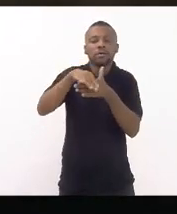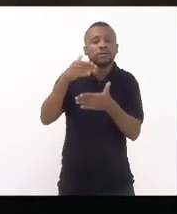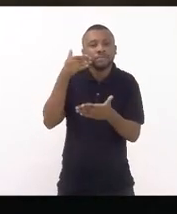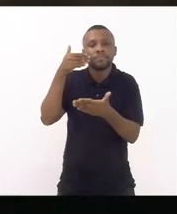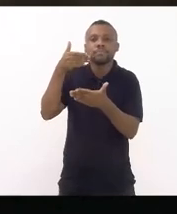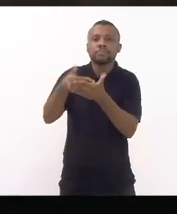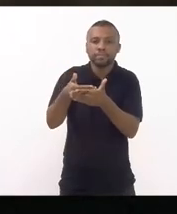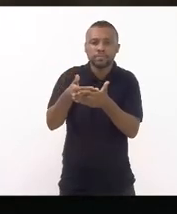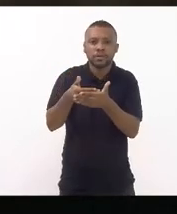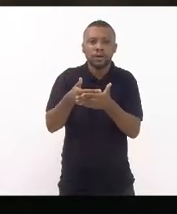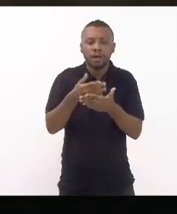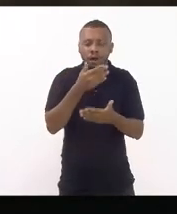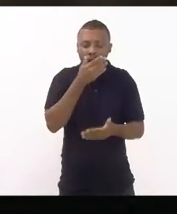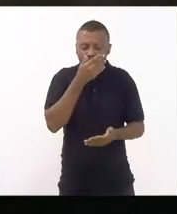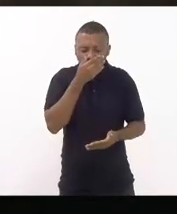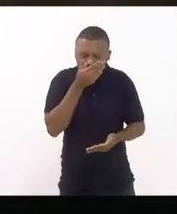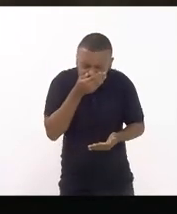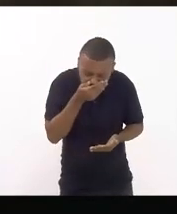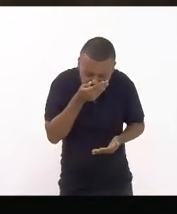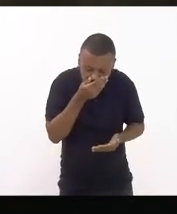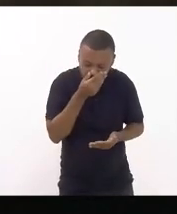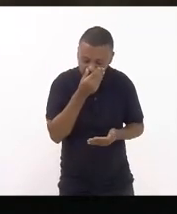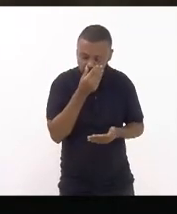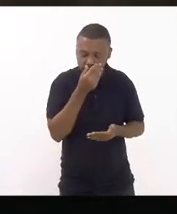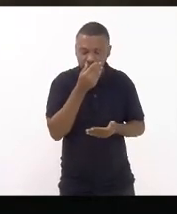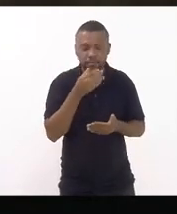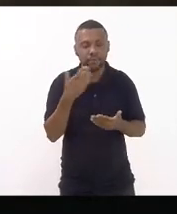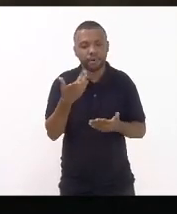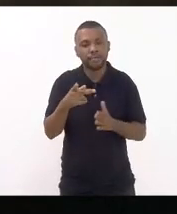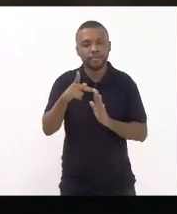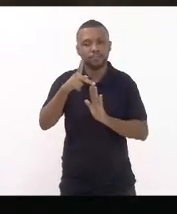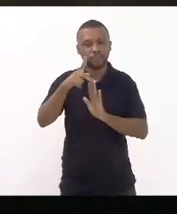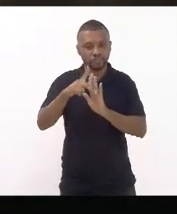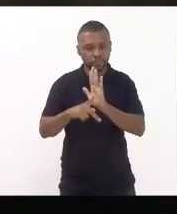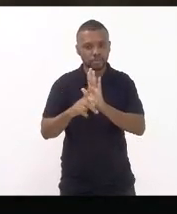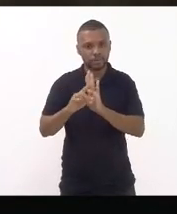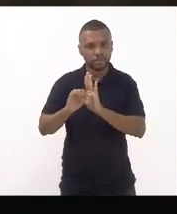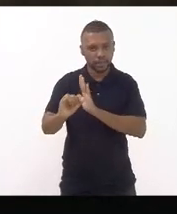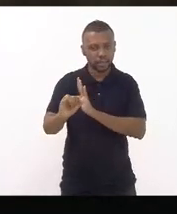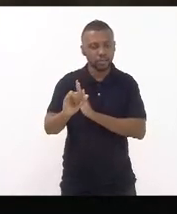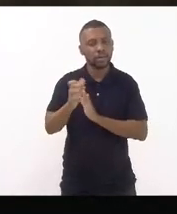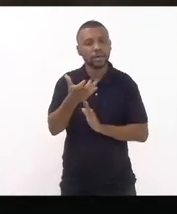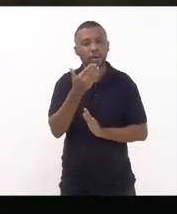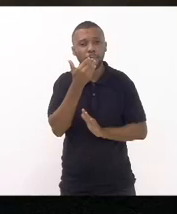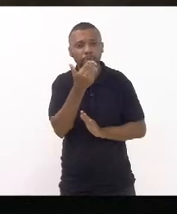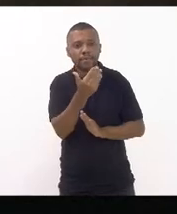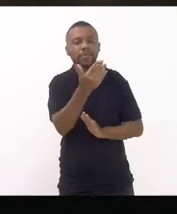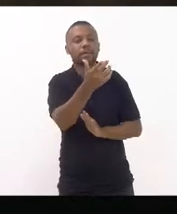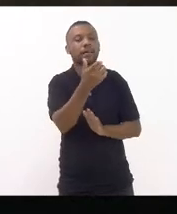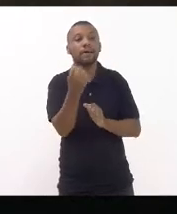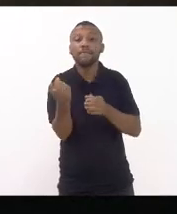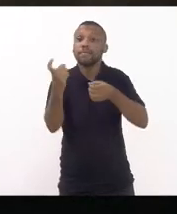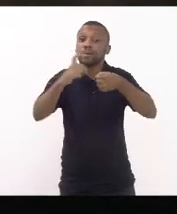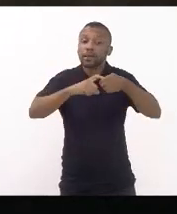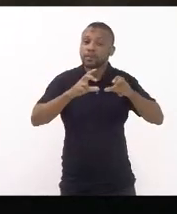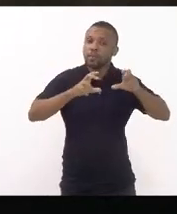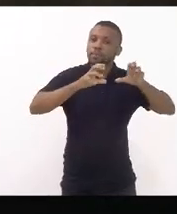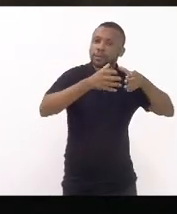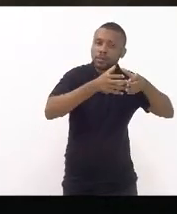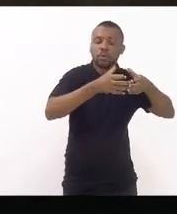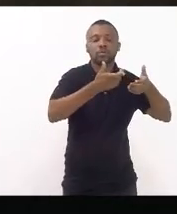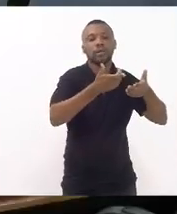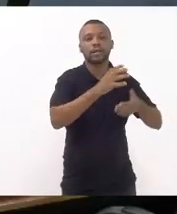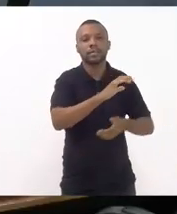Vossa Excelência, mas já há um projeto que trata do mesmo tema. Queria solicitar que Vossa Excelência remetesse à CCJ para uma nova